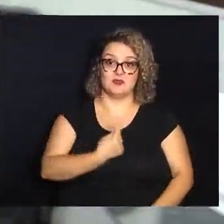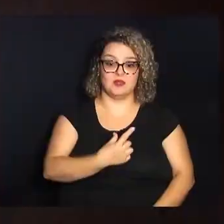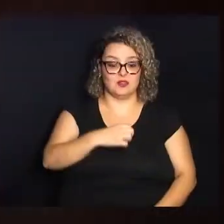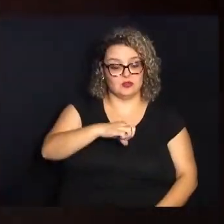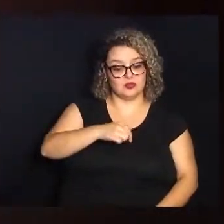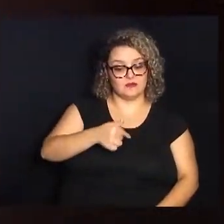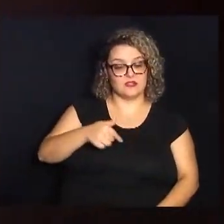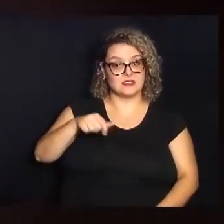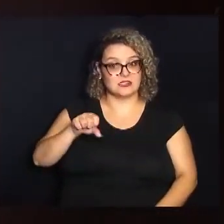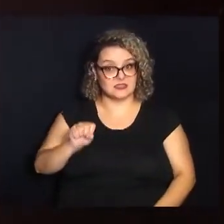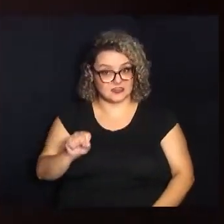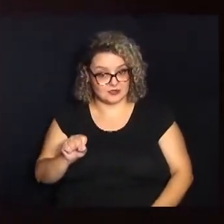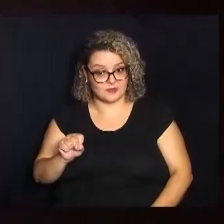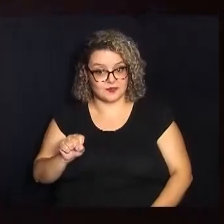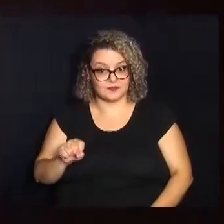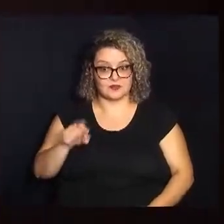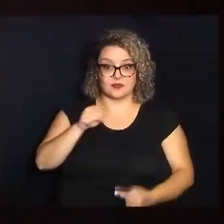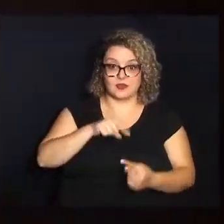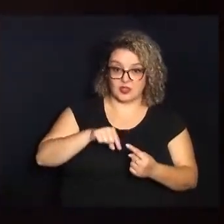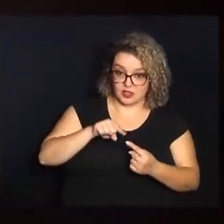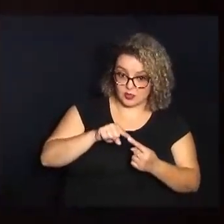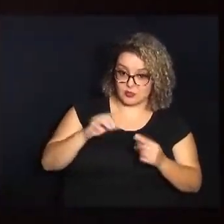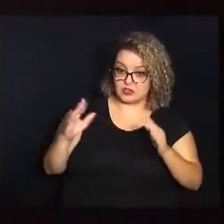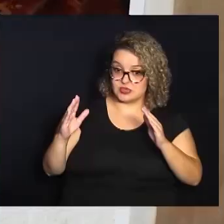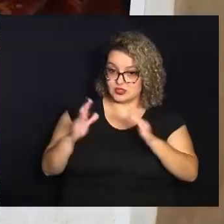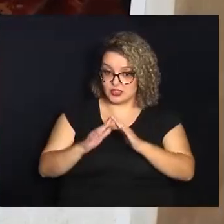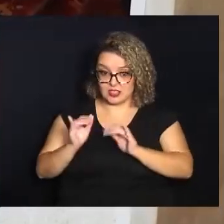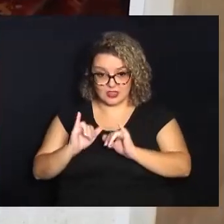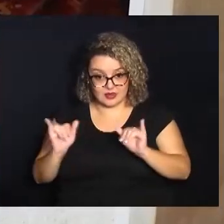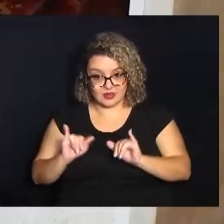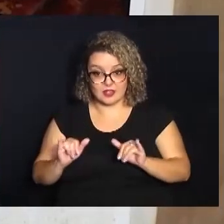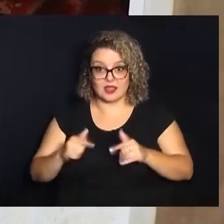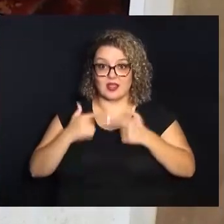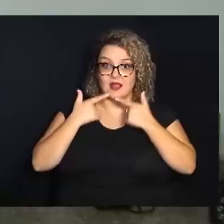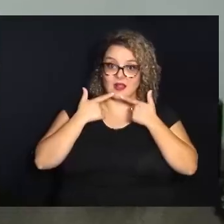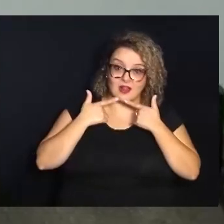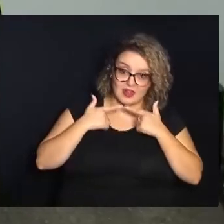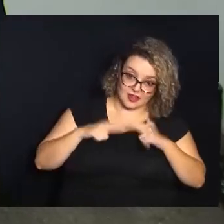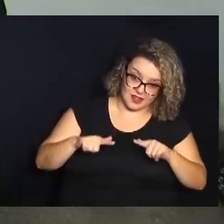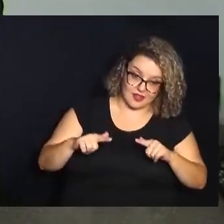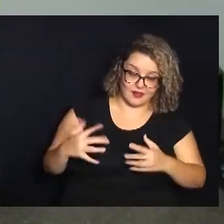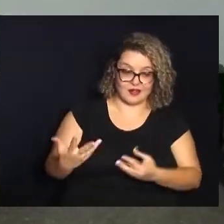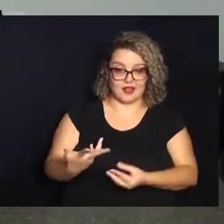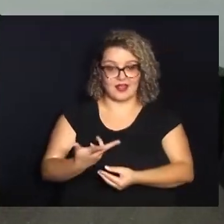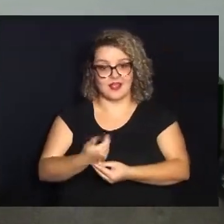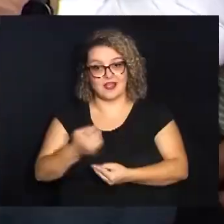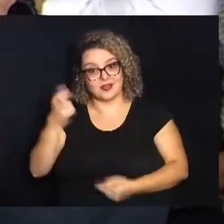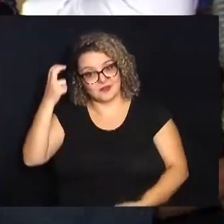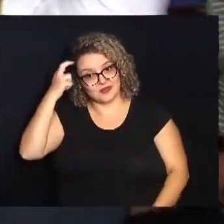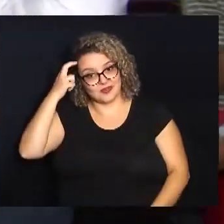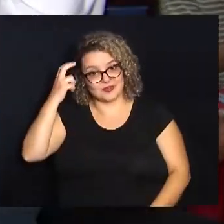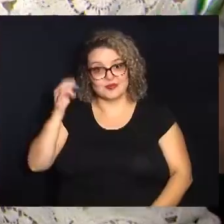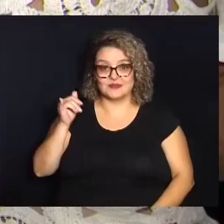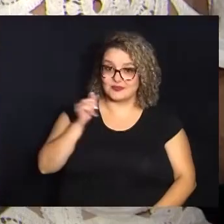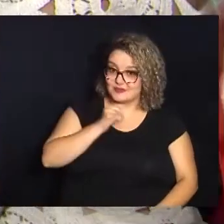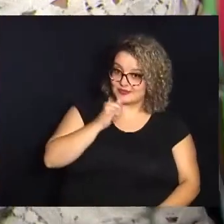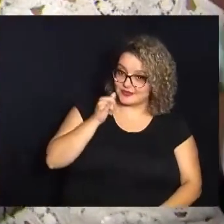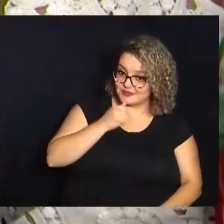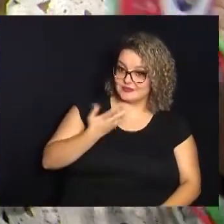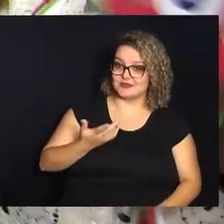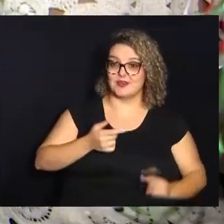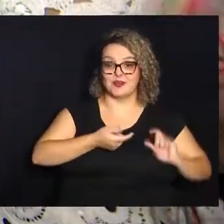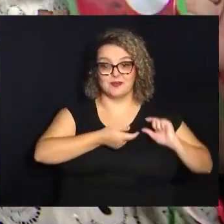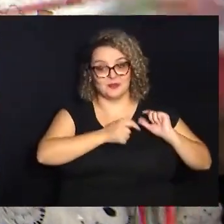italiana. Uma das tradições do espaço é o evento da Polentata, com direito a bingo, um bom vinho e